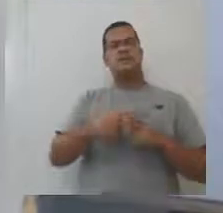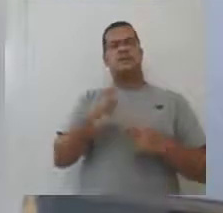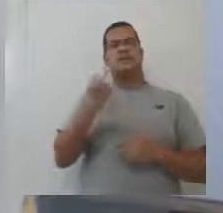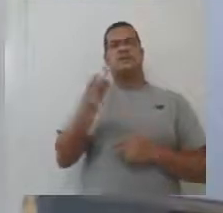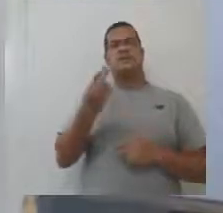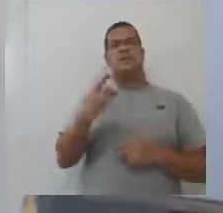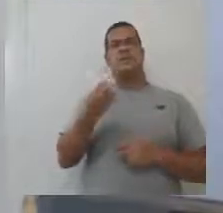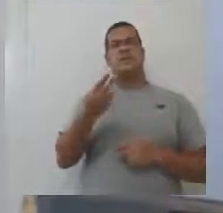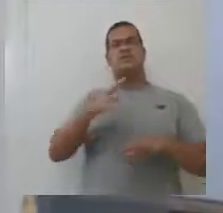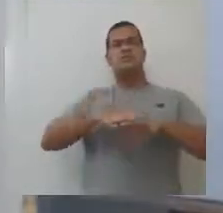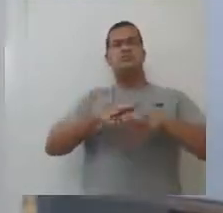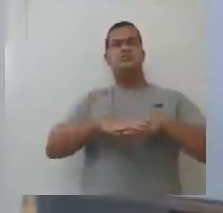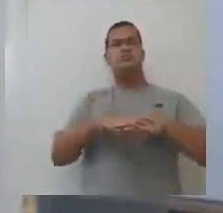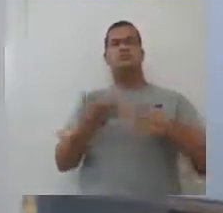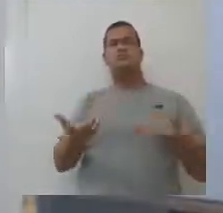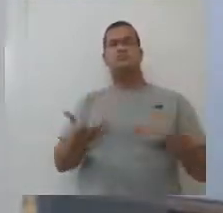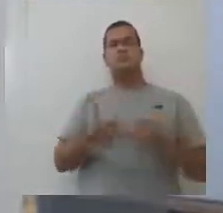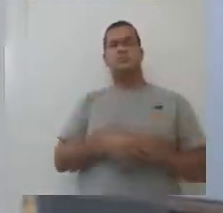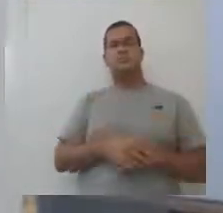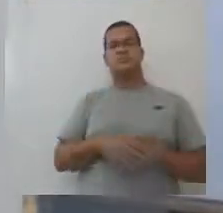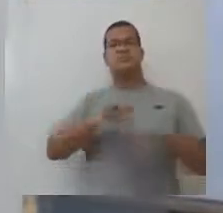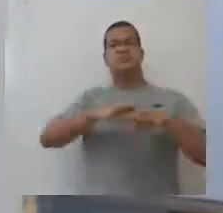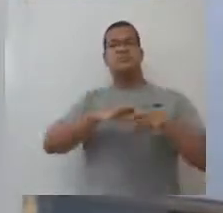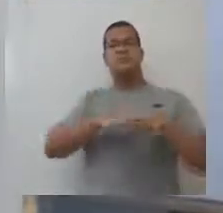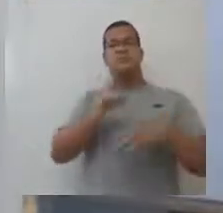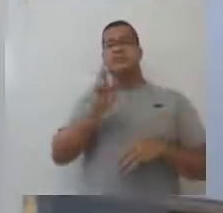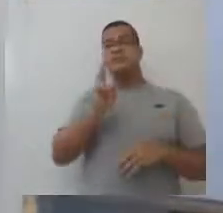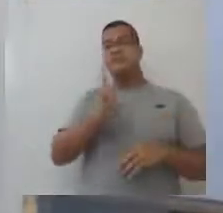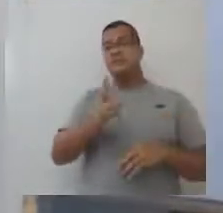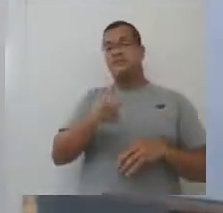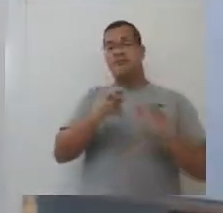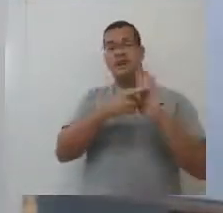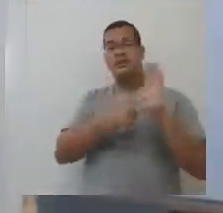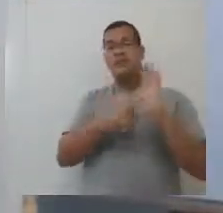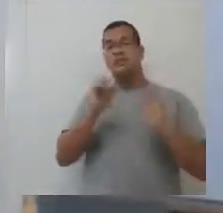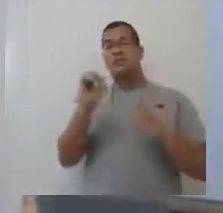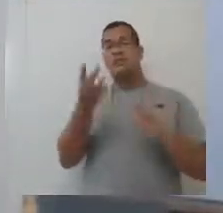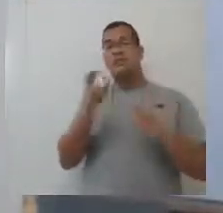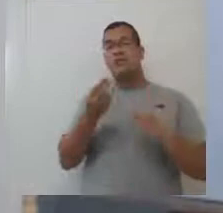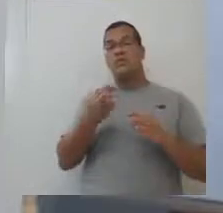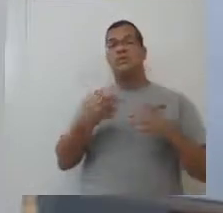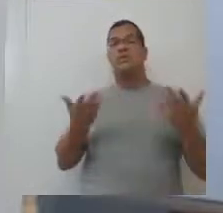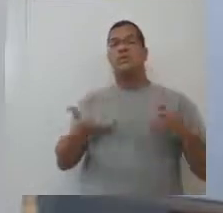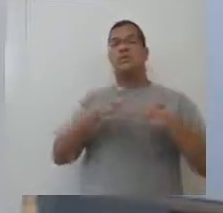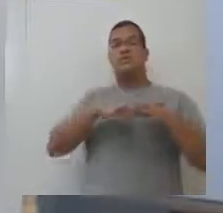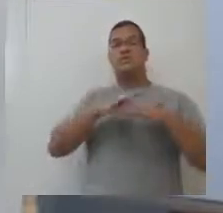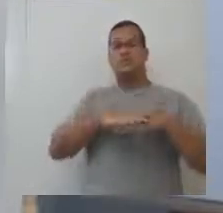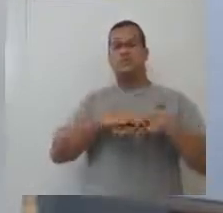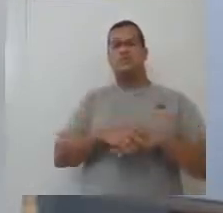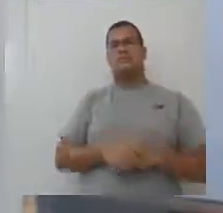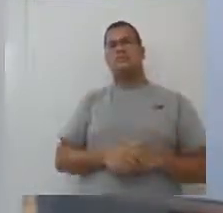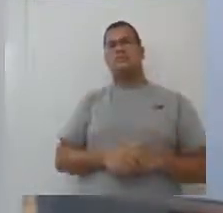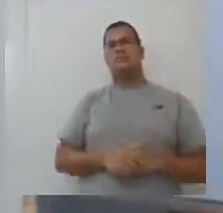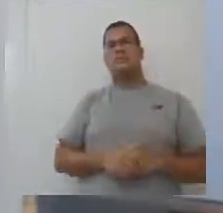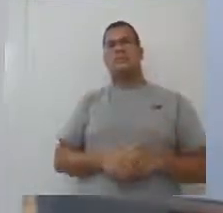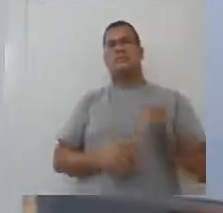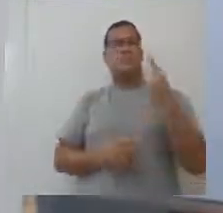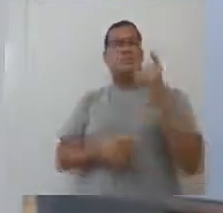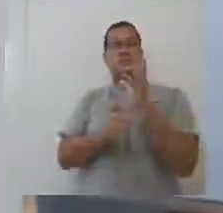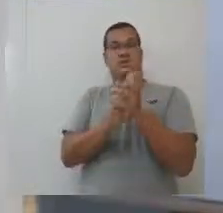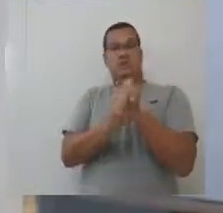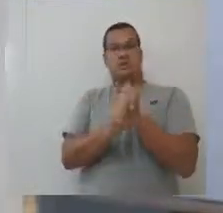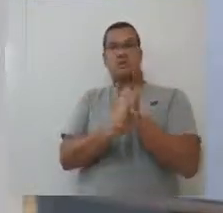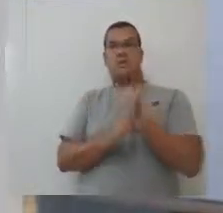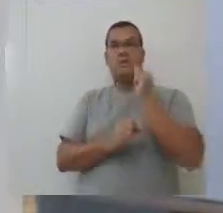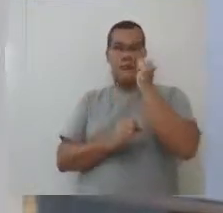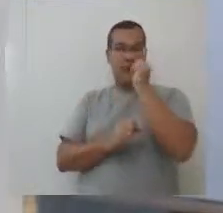Ei, matematicamente é o quê? Olha pra mim. Toda vez que é regra do ou, matematicamente é o quê? Isso, uma soma. Aí eu boto